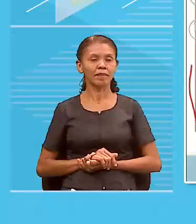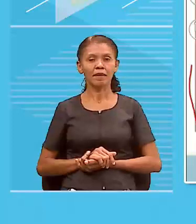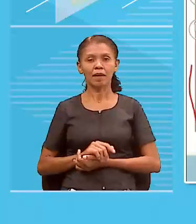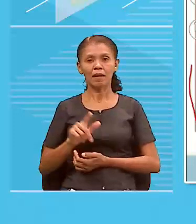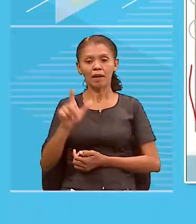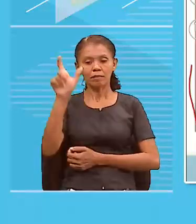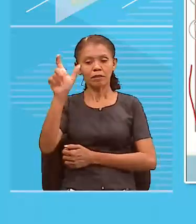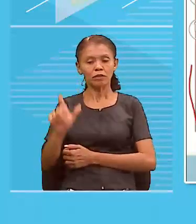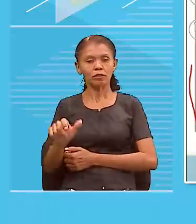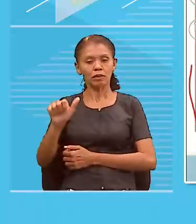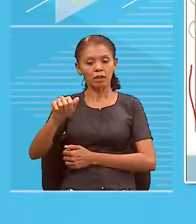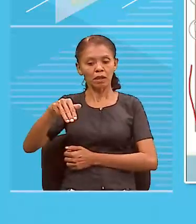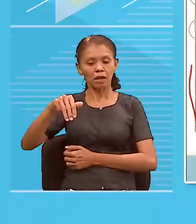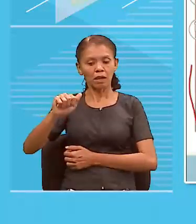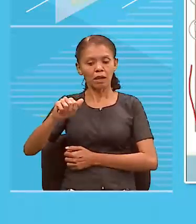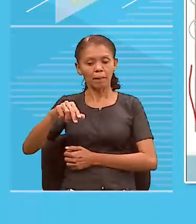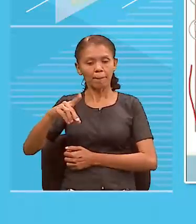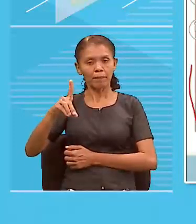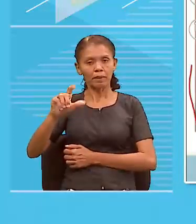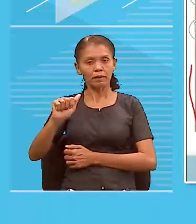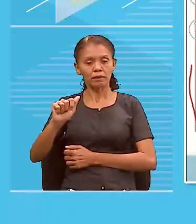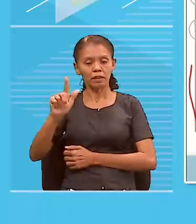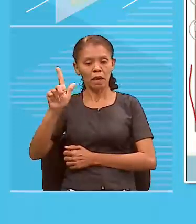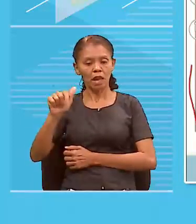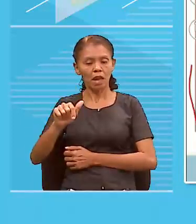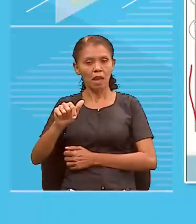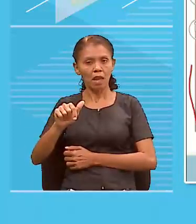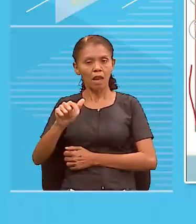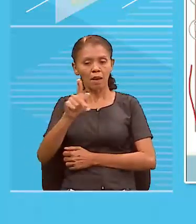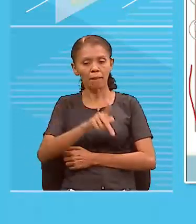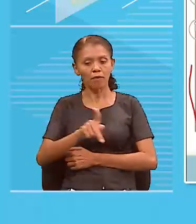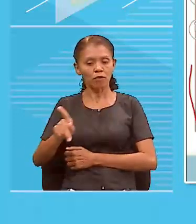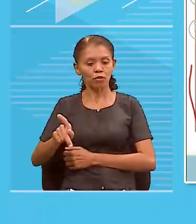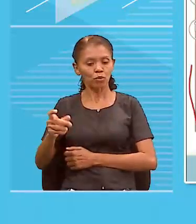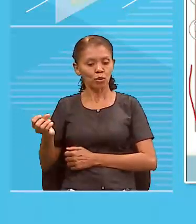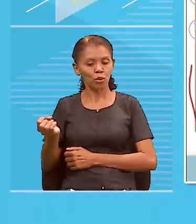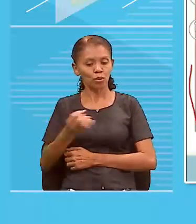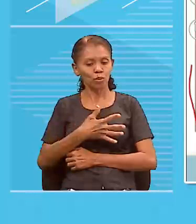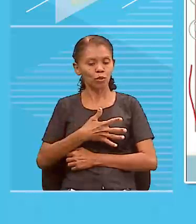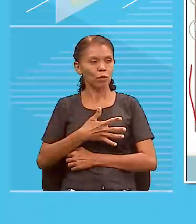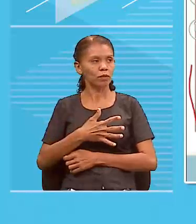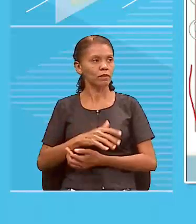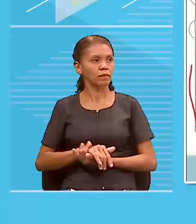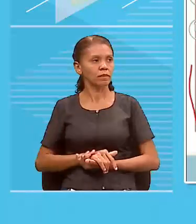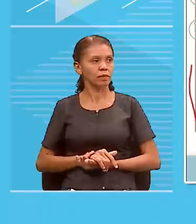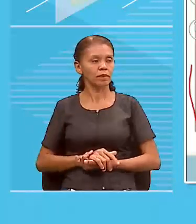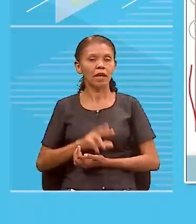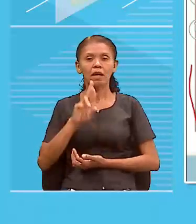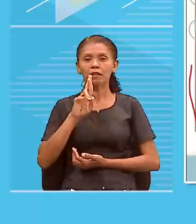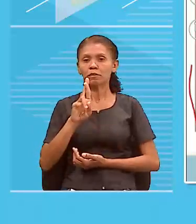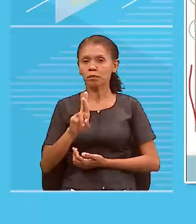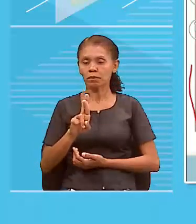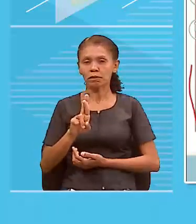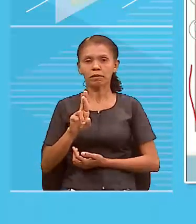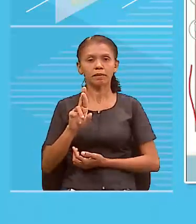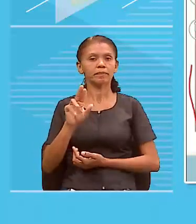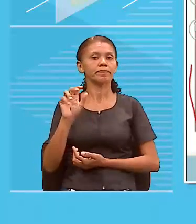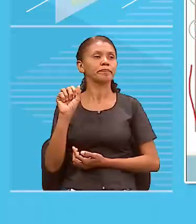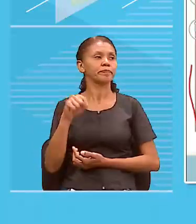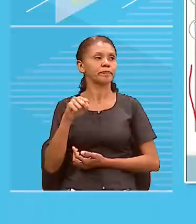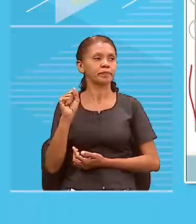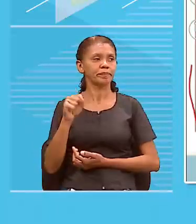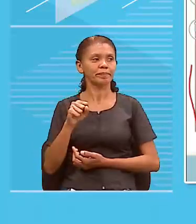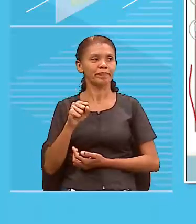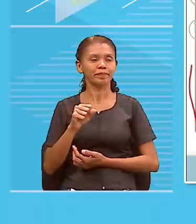e na tão ó ela é sim a nova professora tá aqui